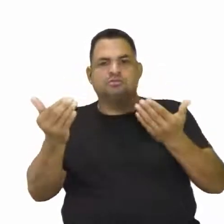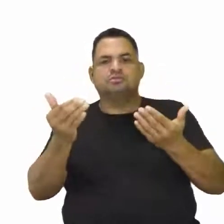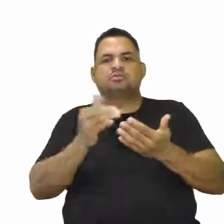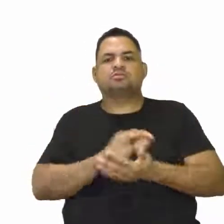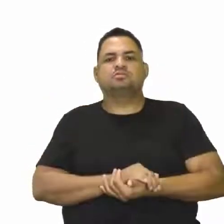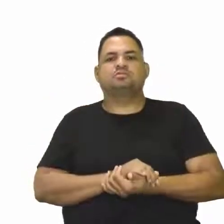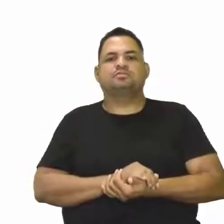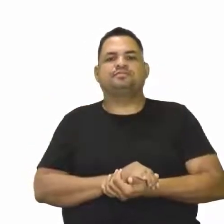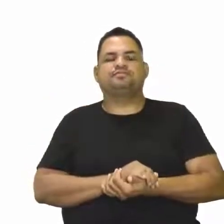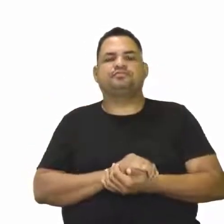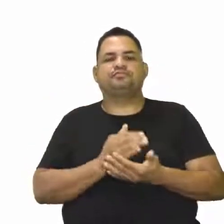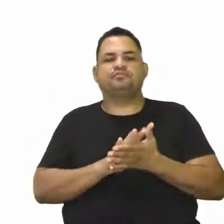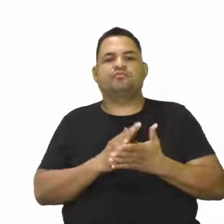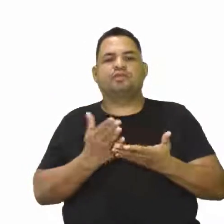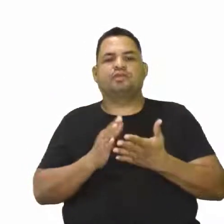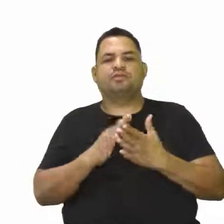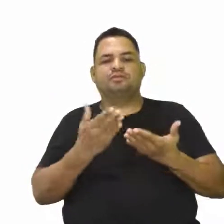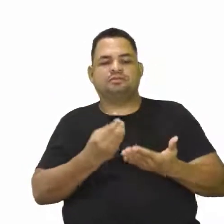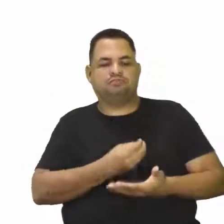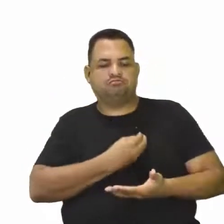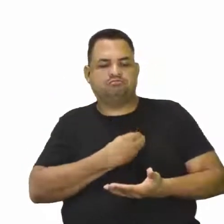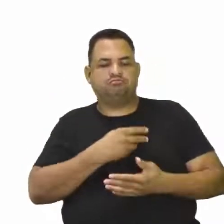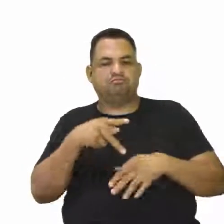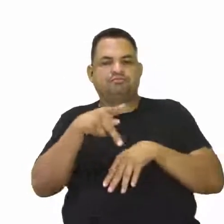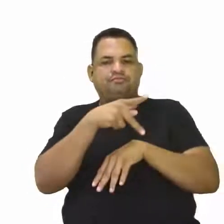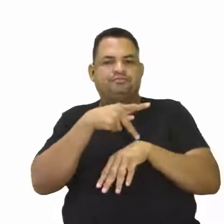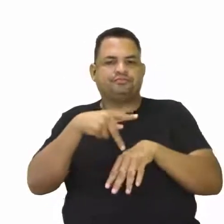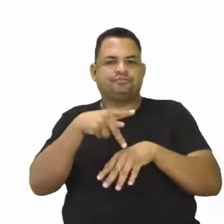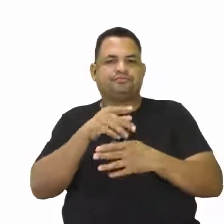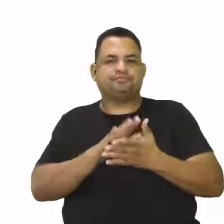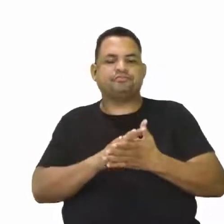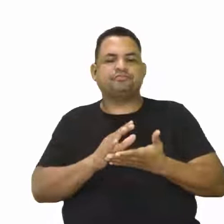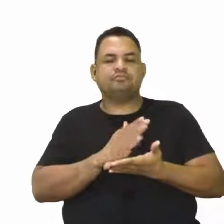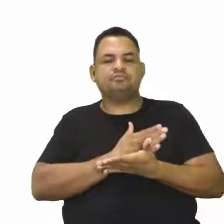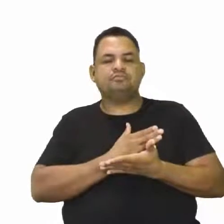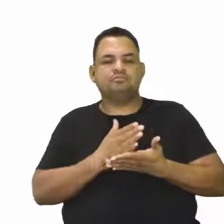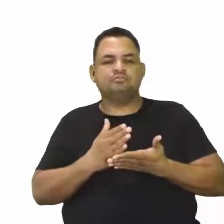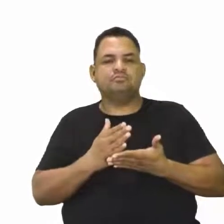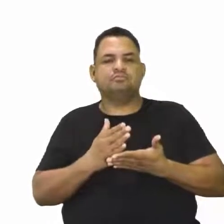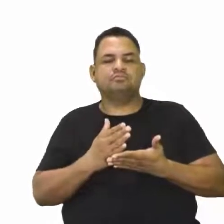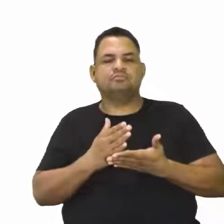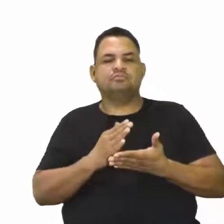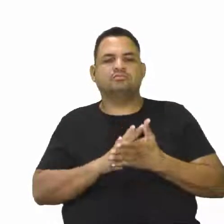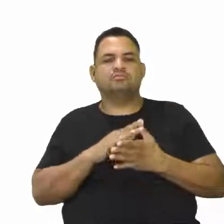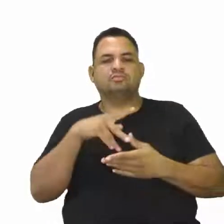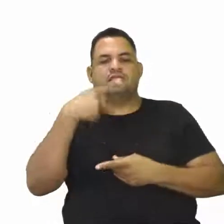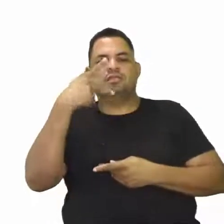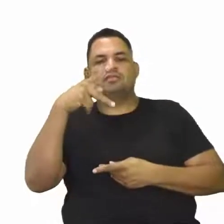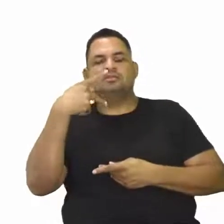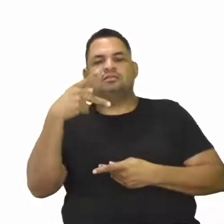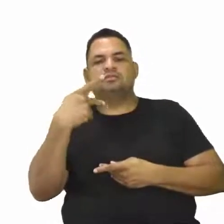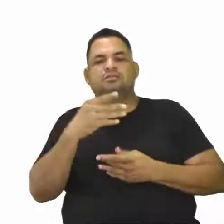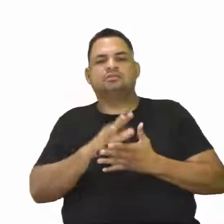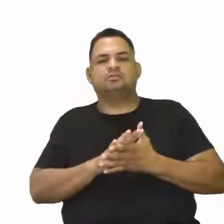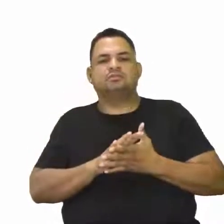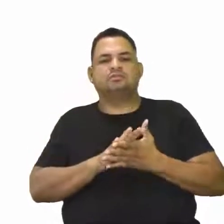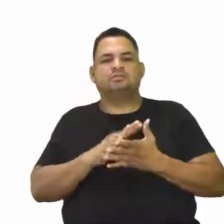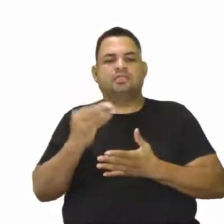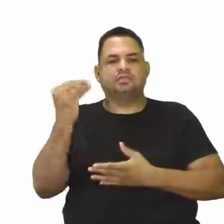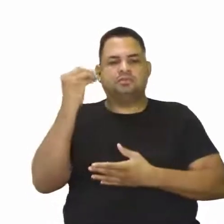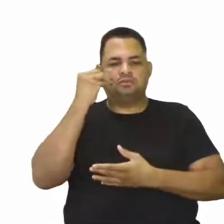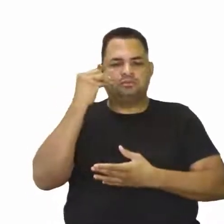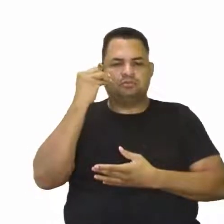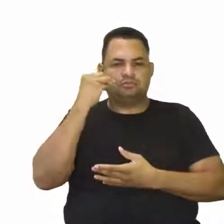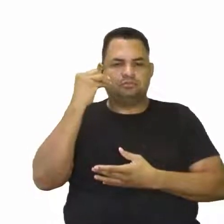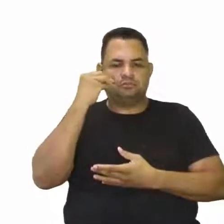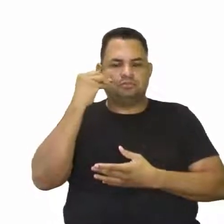aos moradores daquele país, né? E ele começa ali o discurso falando das suas